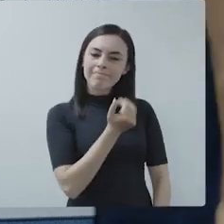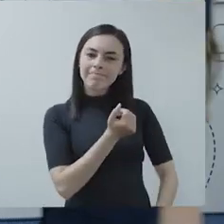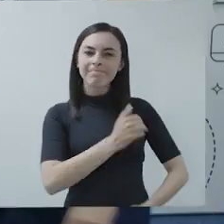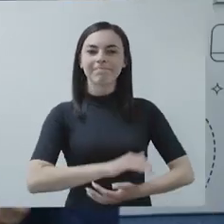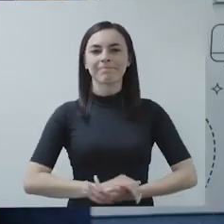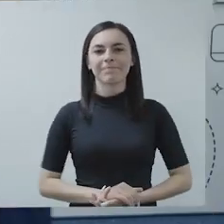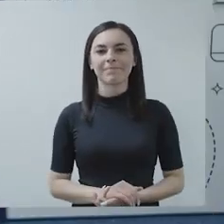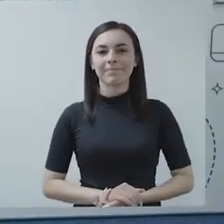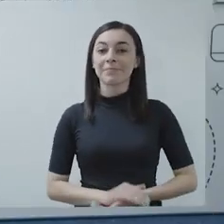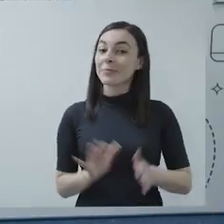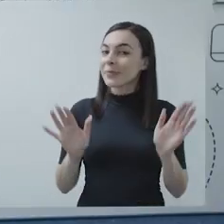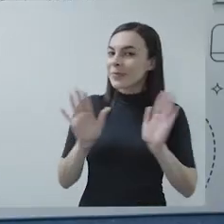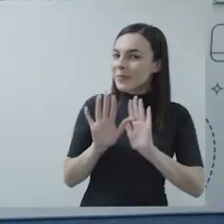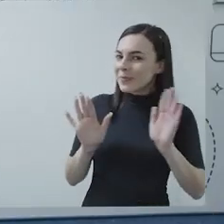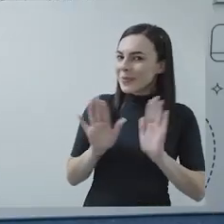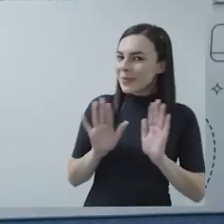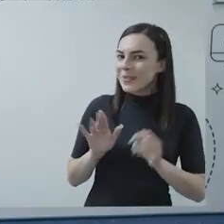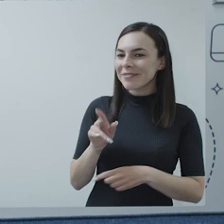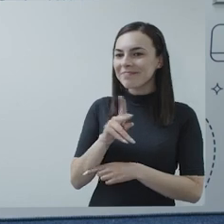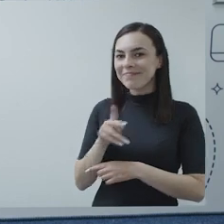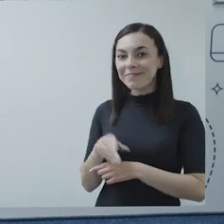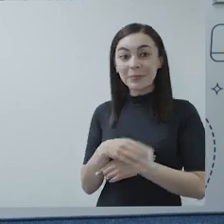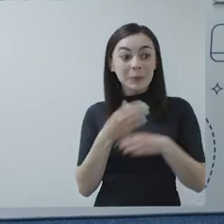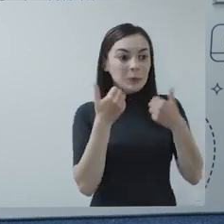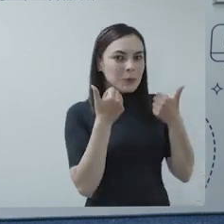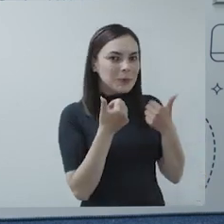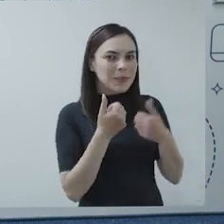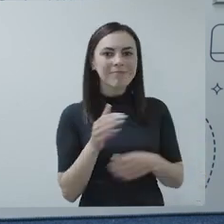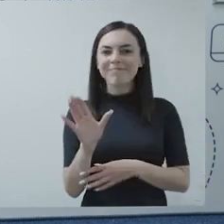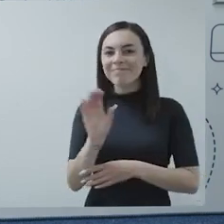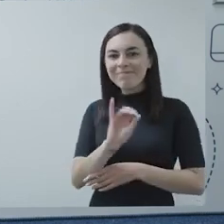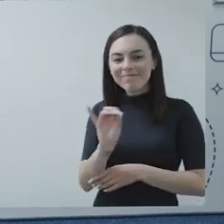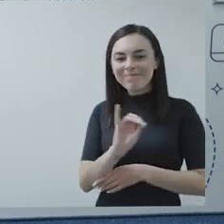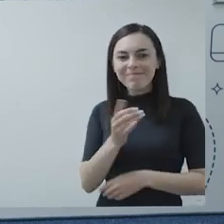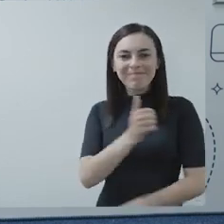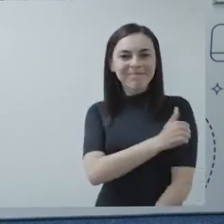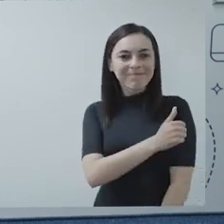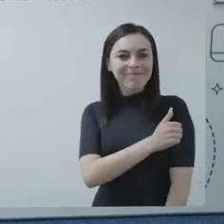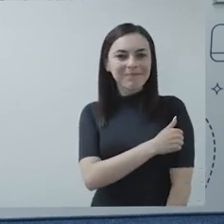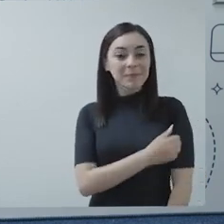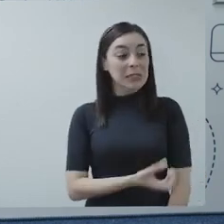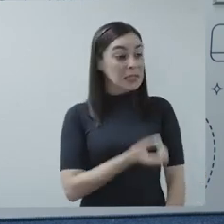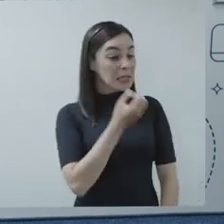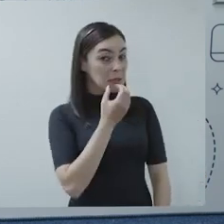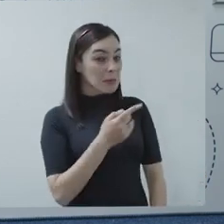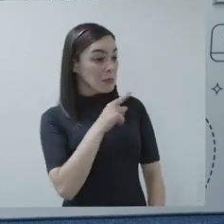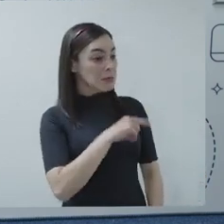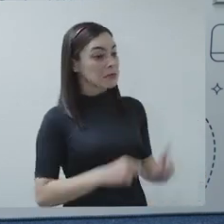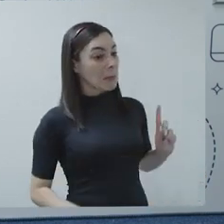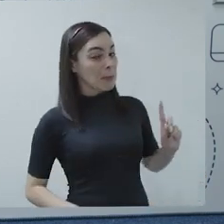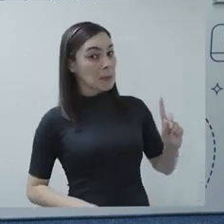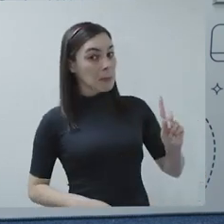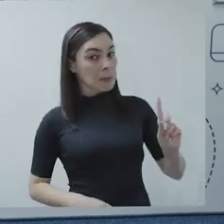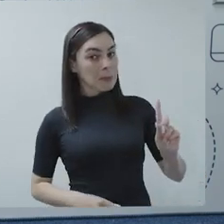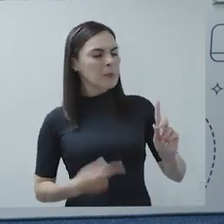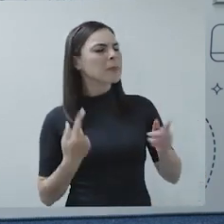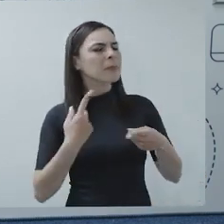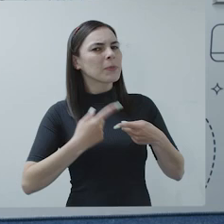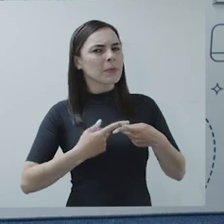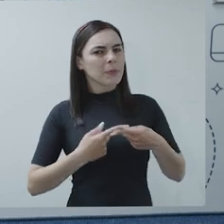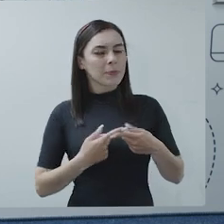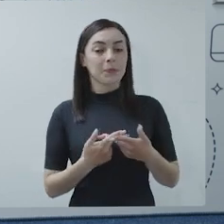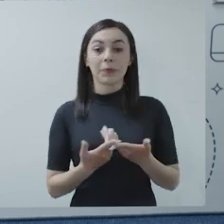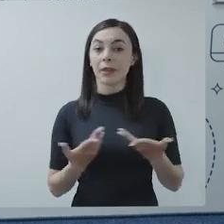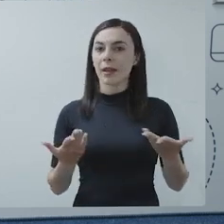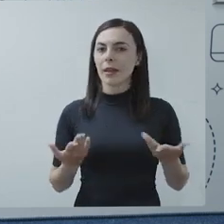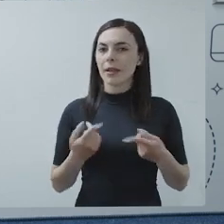gente. Olá, professora Lu. Tudo bem? Que bom Olá, que você estudantes. estava passando por aqui. Pois é. Sabe por quê,